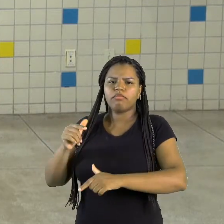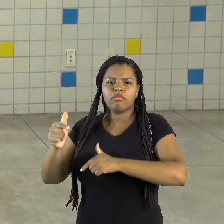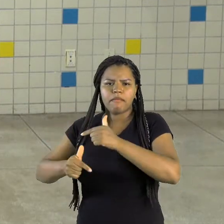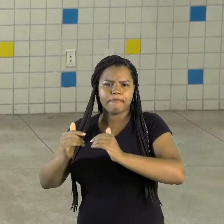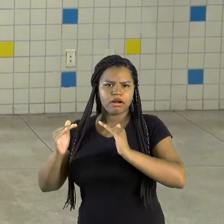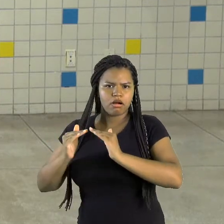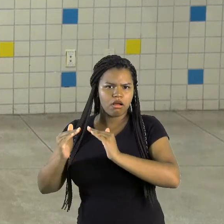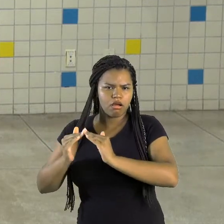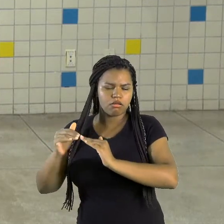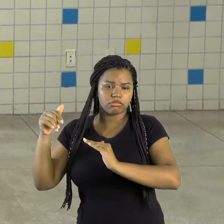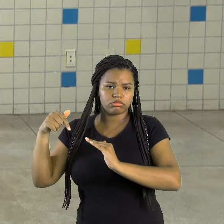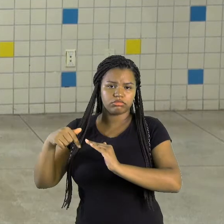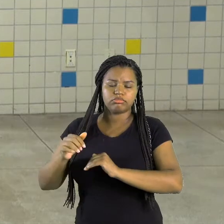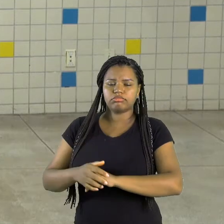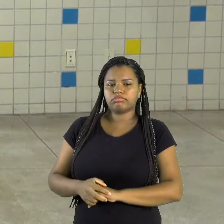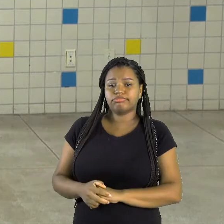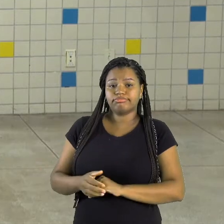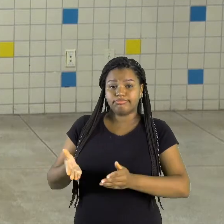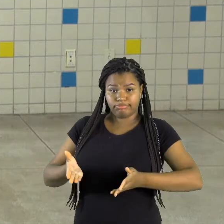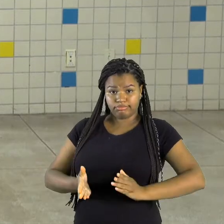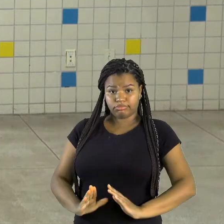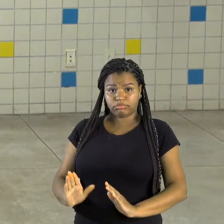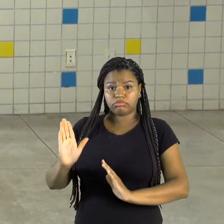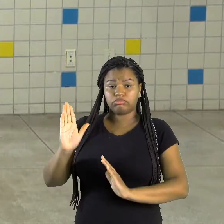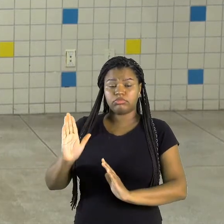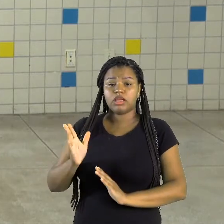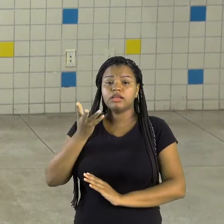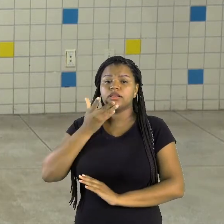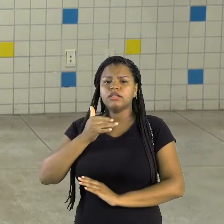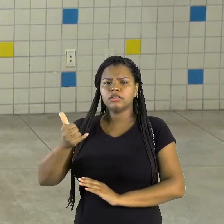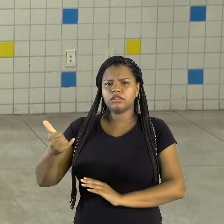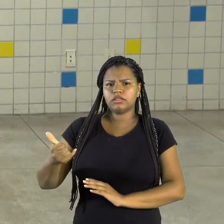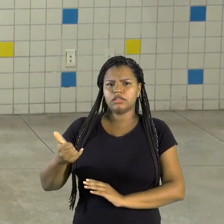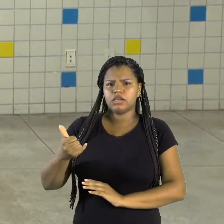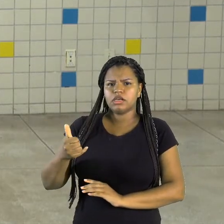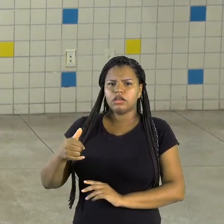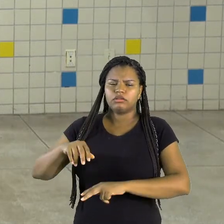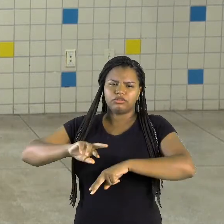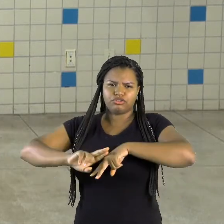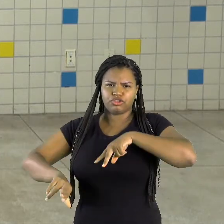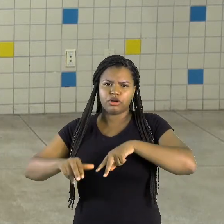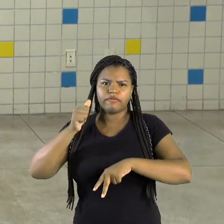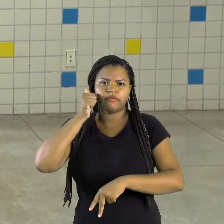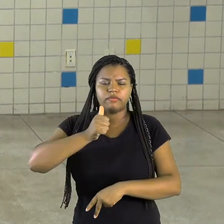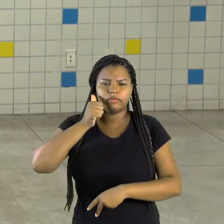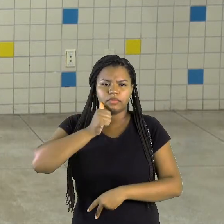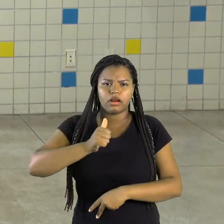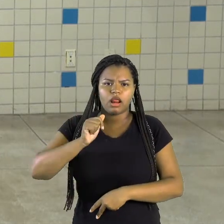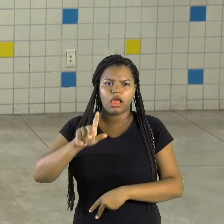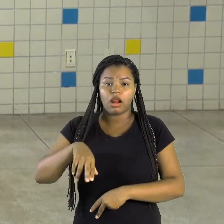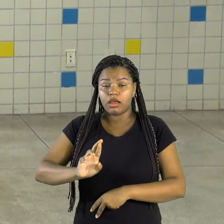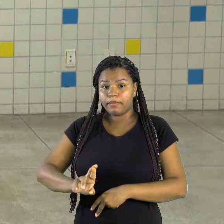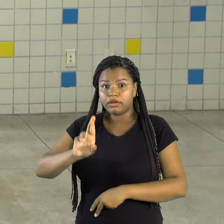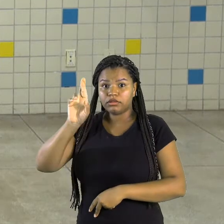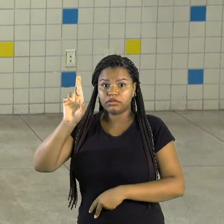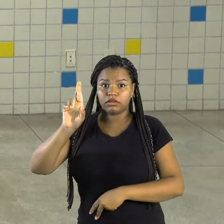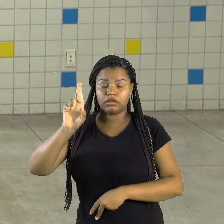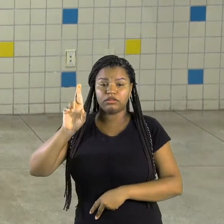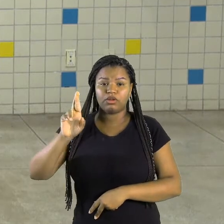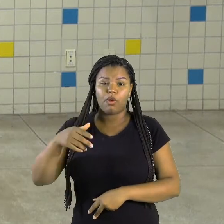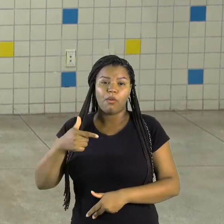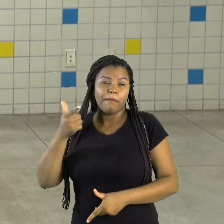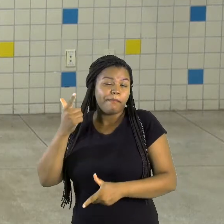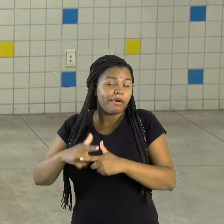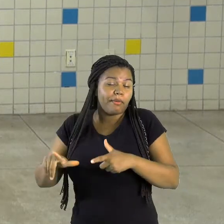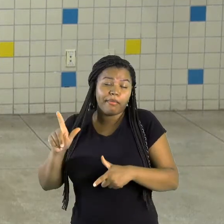No nascimento, uma criança do sexo feminino representava um grande encargo para a família, para as famílias